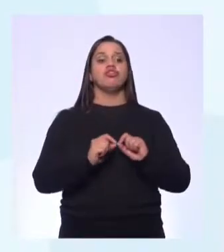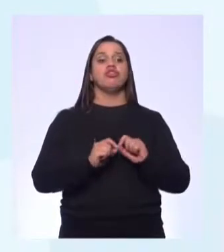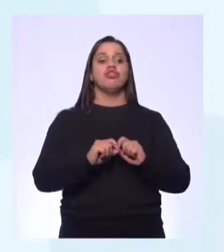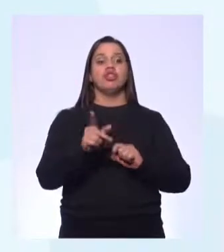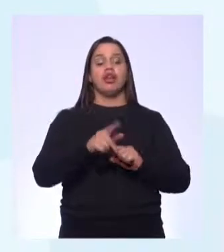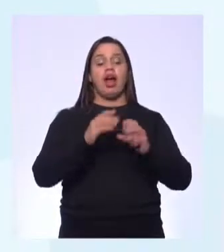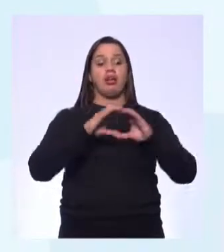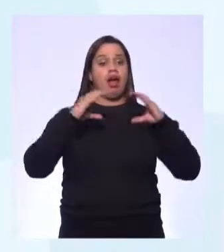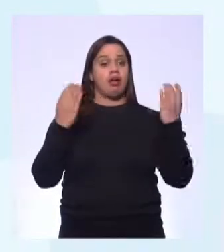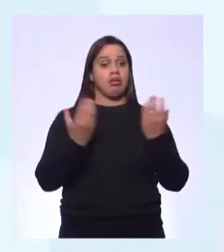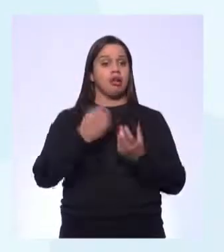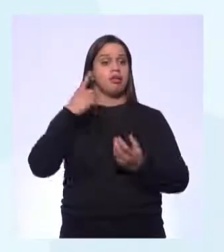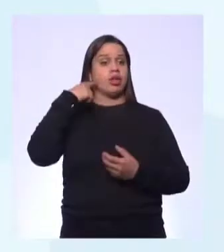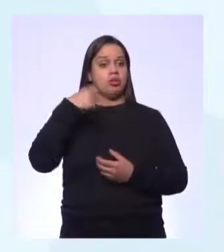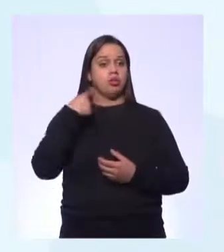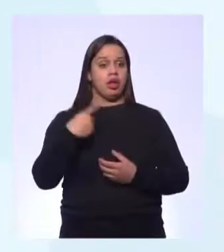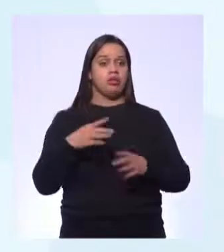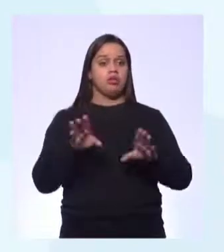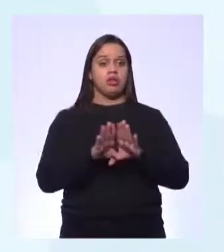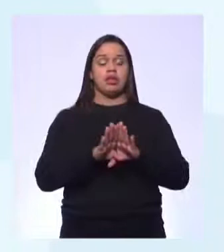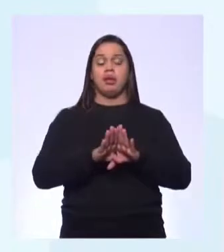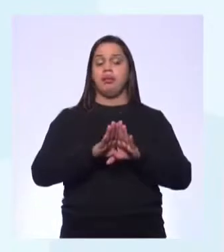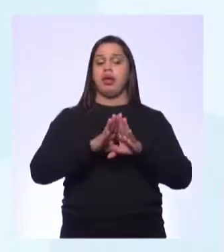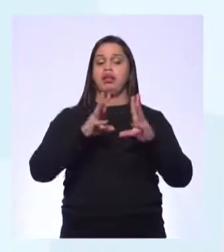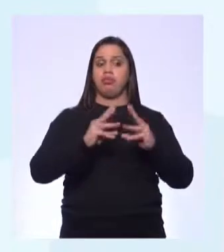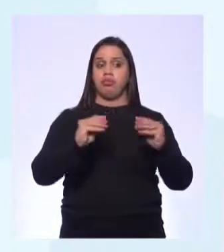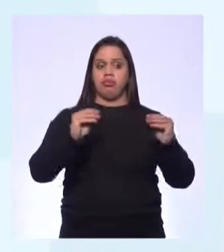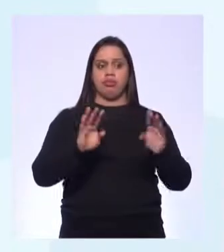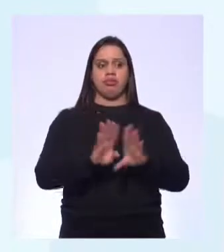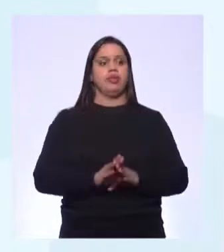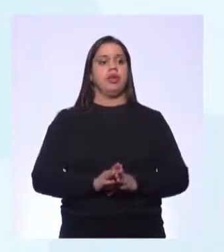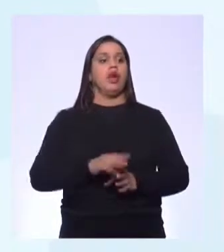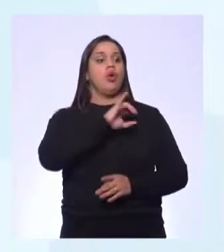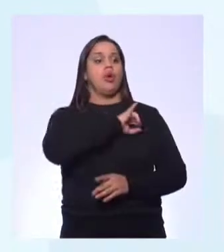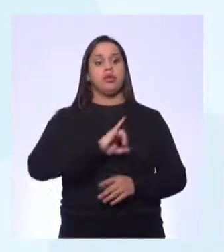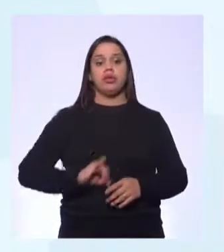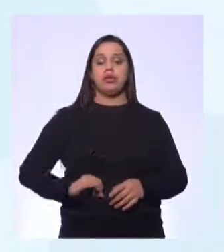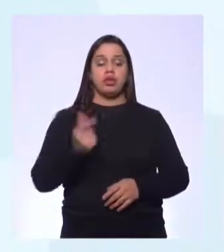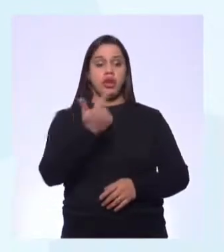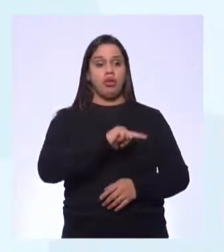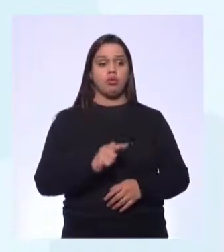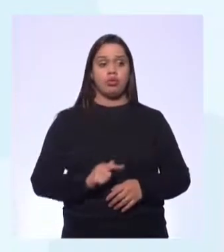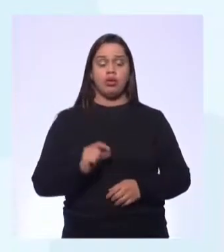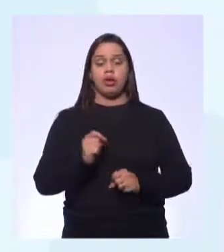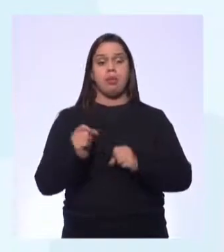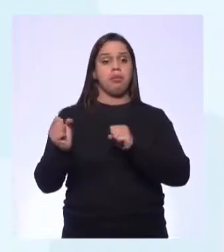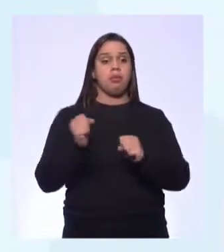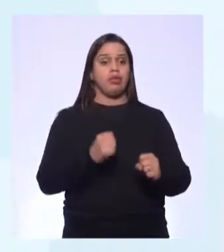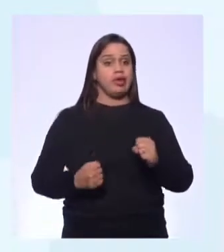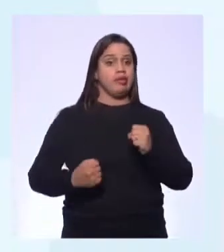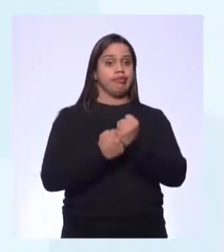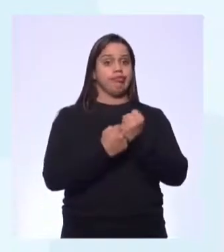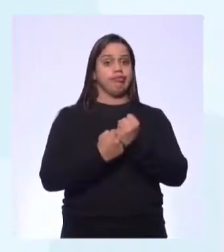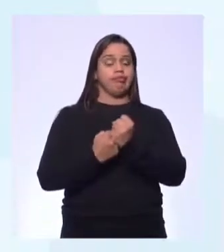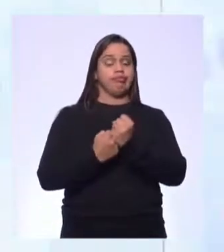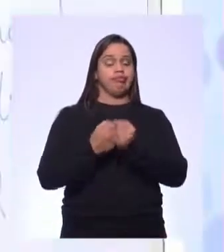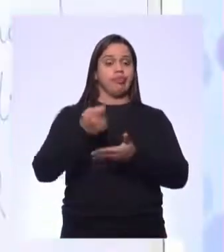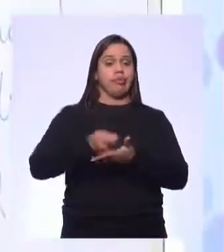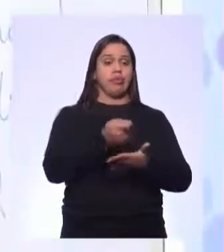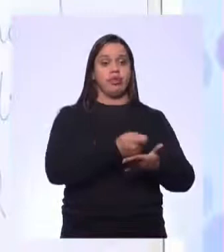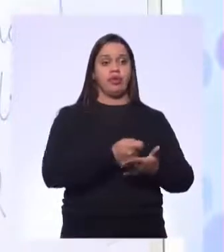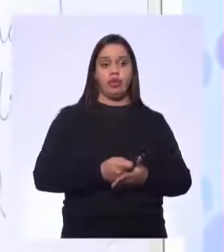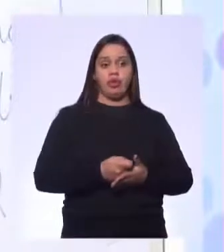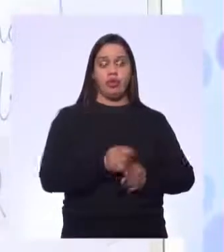Deputados. Isso também não agradou nada a Dom Pedro. O imperador não teria o poder moderador. Aí vocês pensam